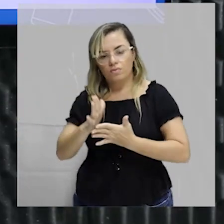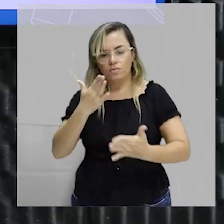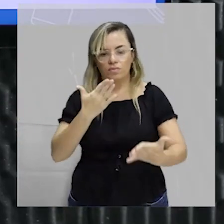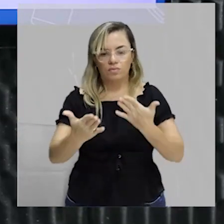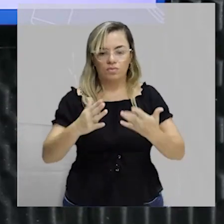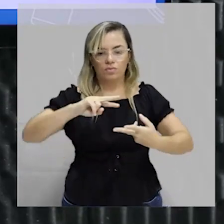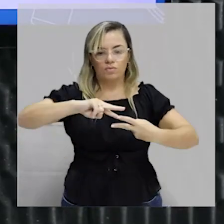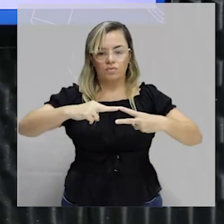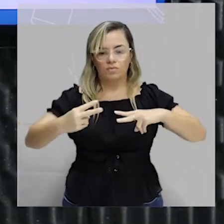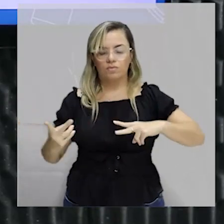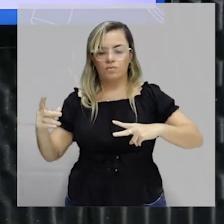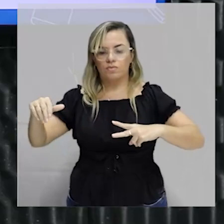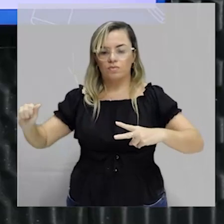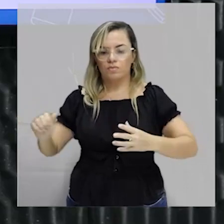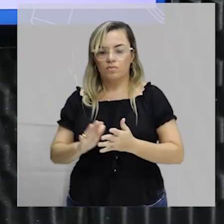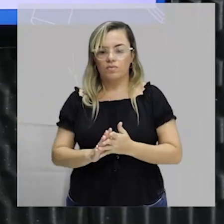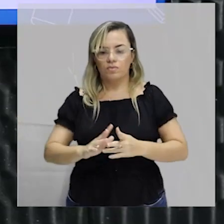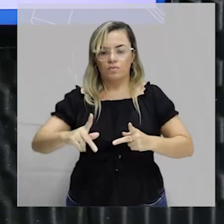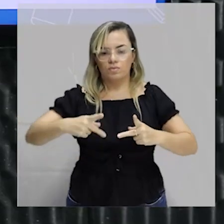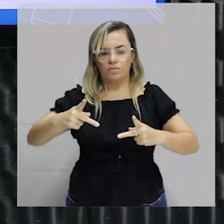entre DNA e